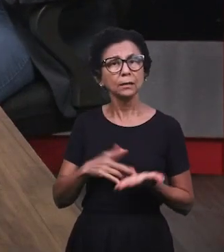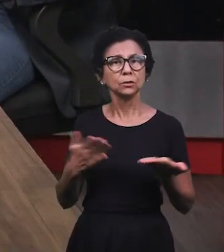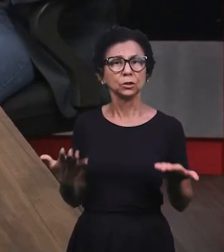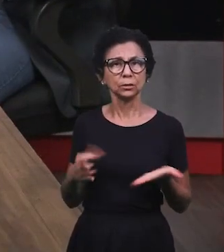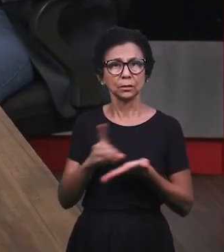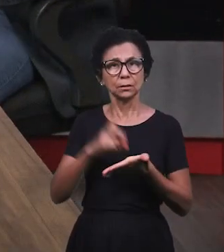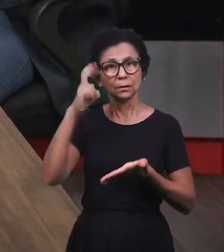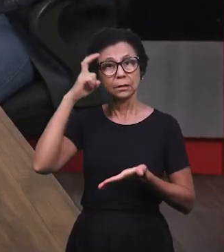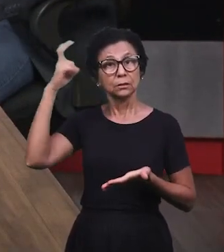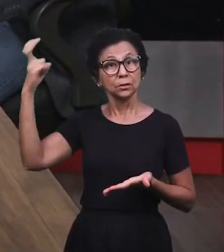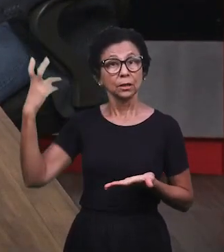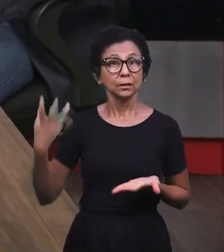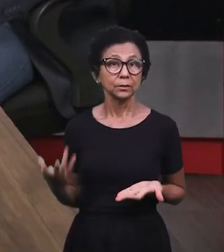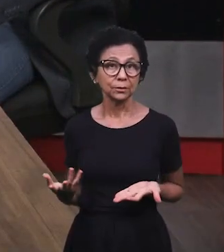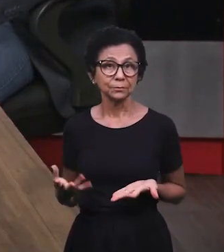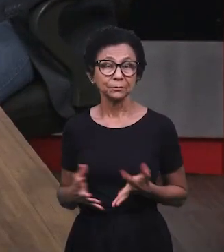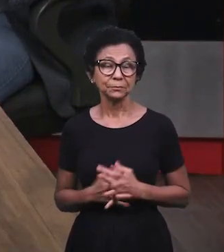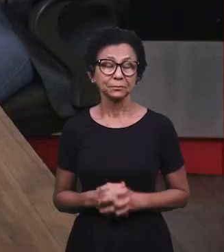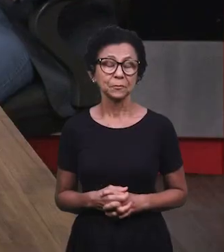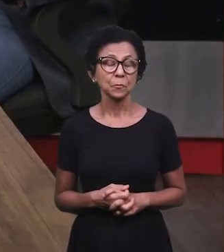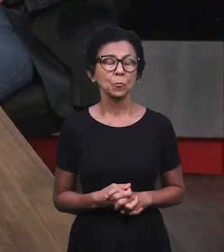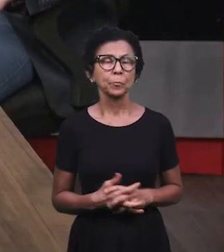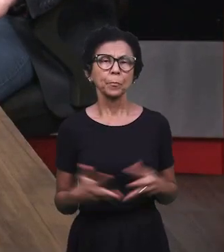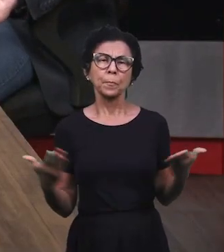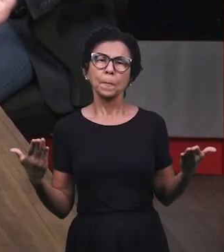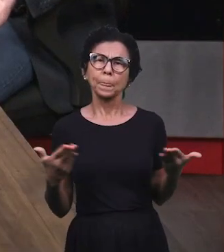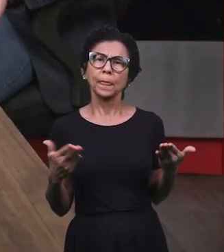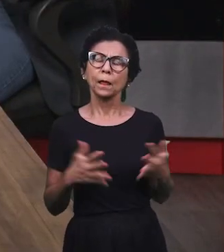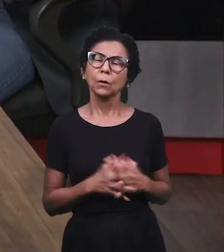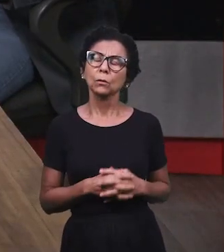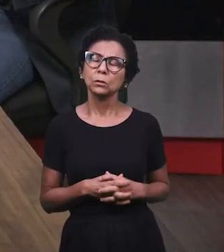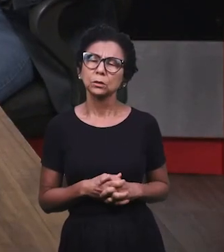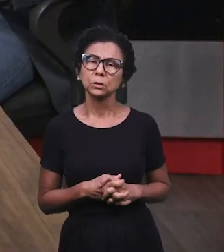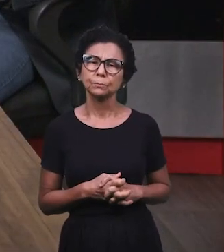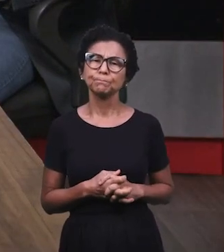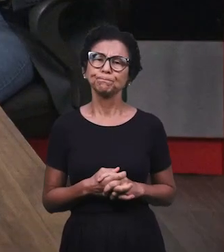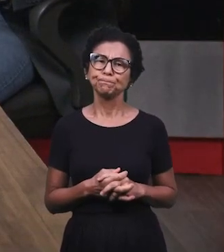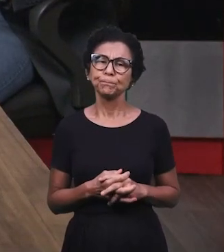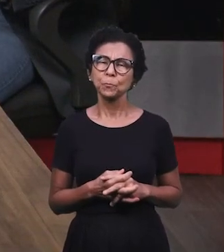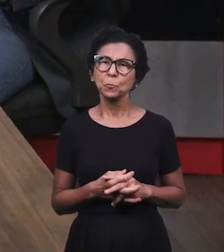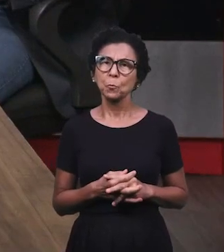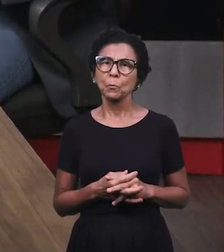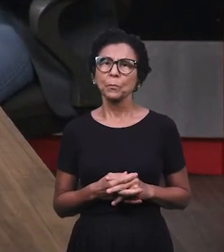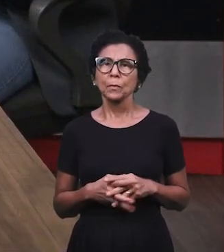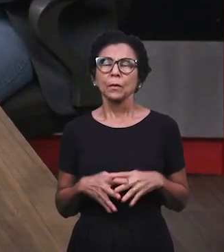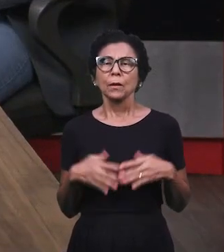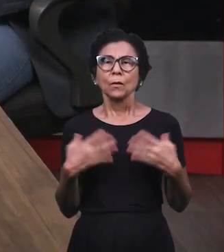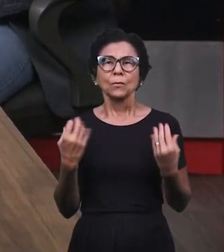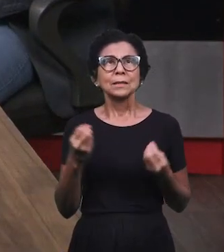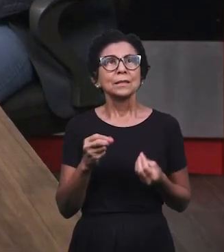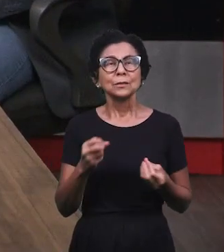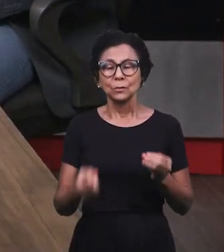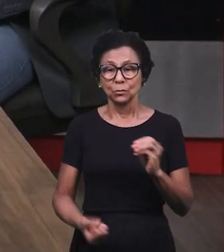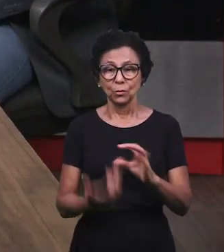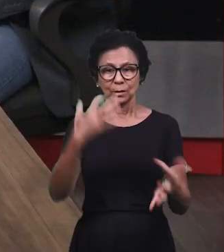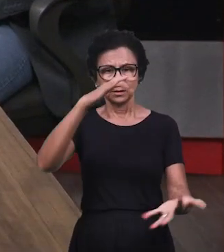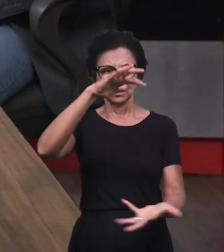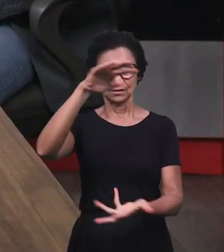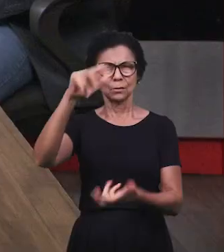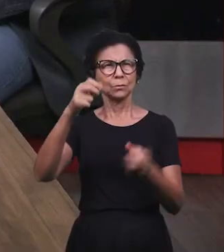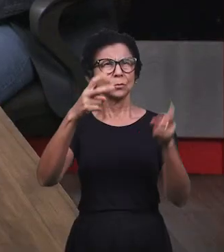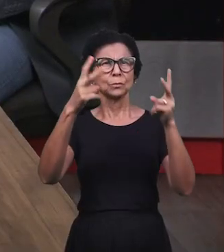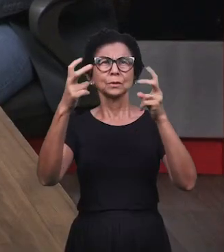conhece hoje, olhar para tudo isso aí e não ver a figura de um designer. E aí não estamos nem falando a